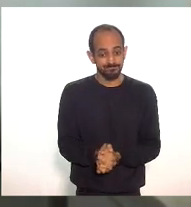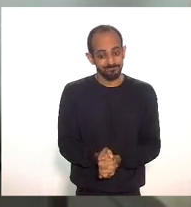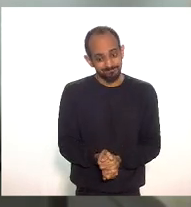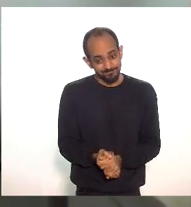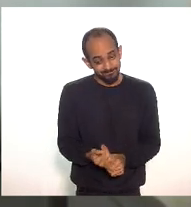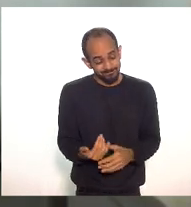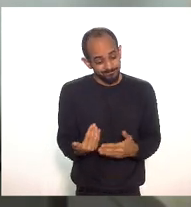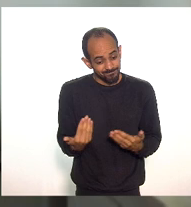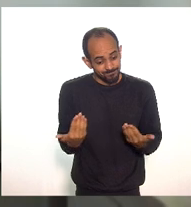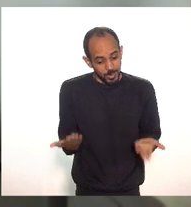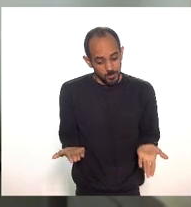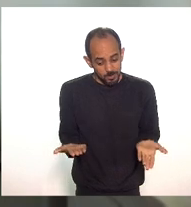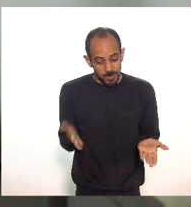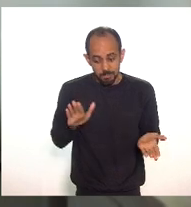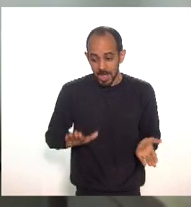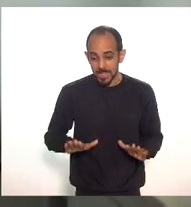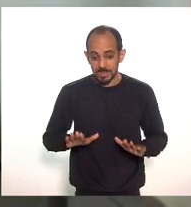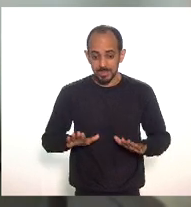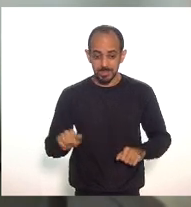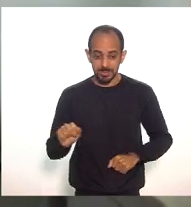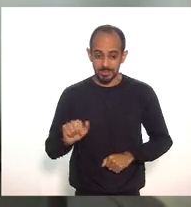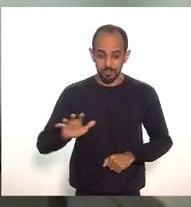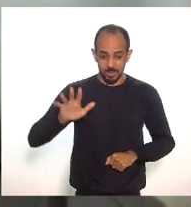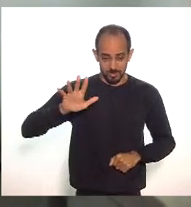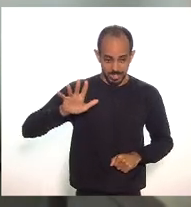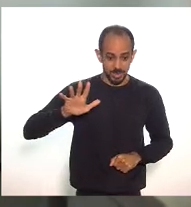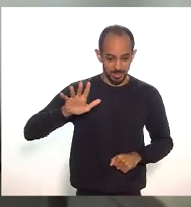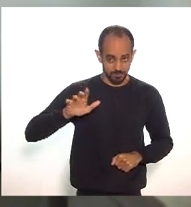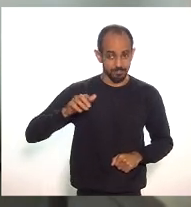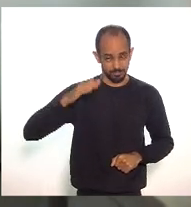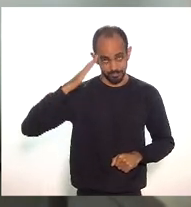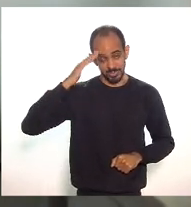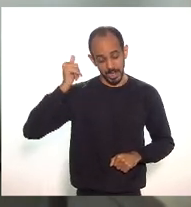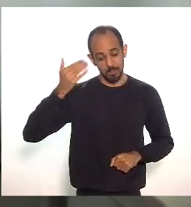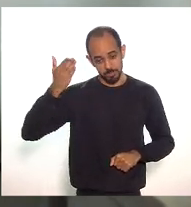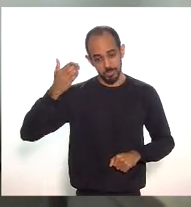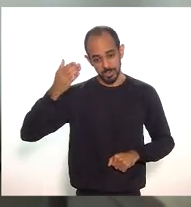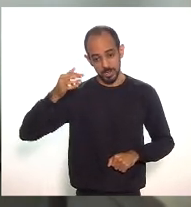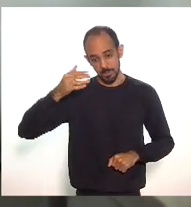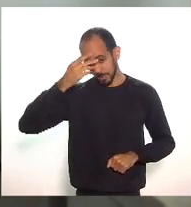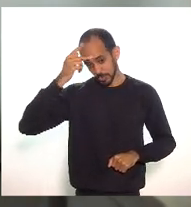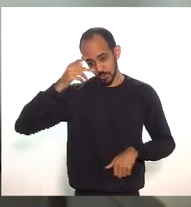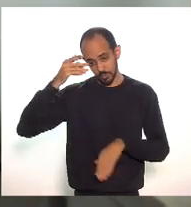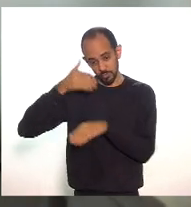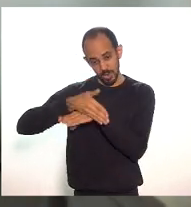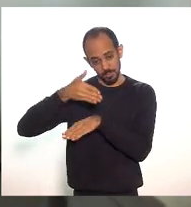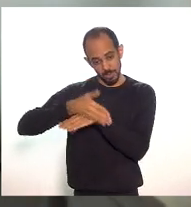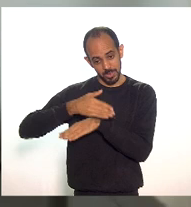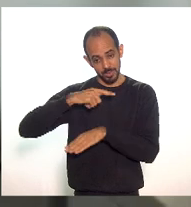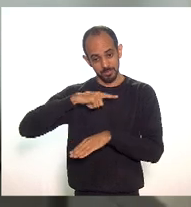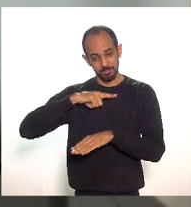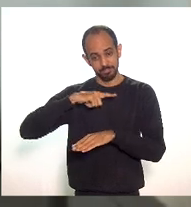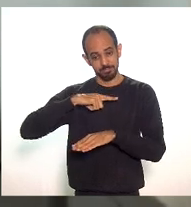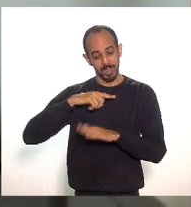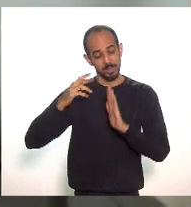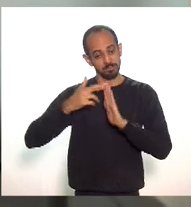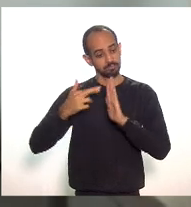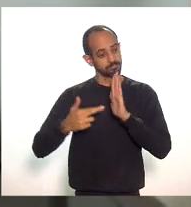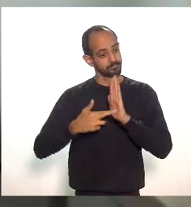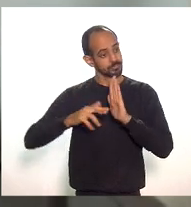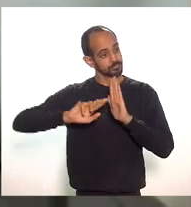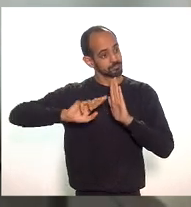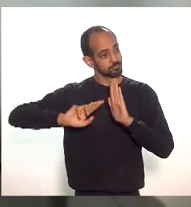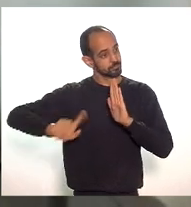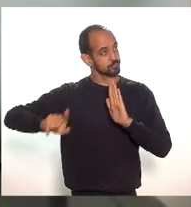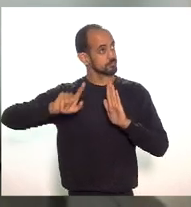e na favela sabe quem frequenta que nós temos um regime de anomia